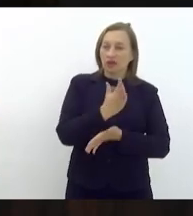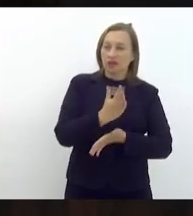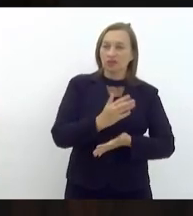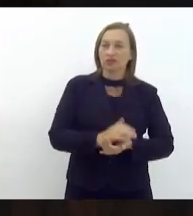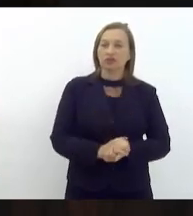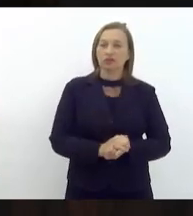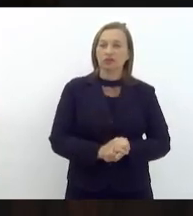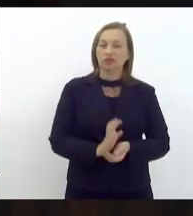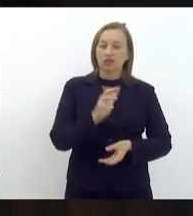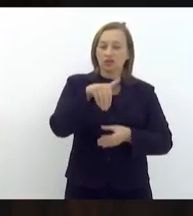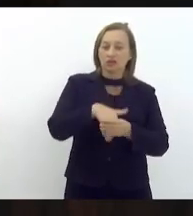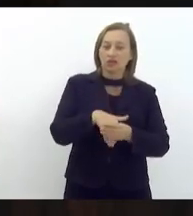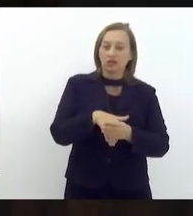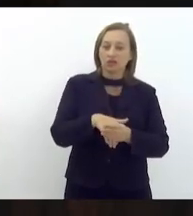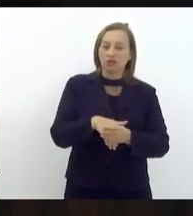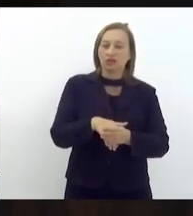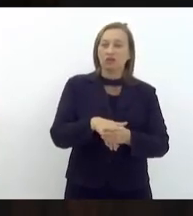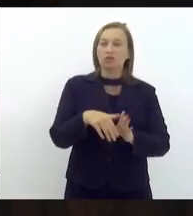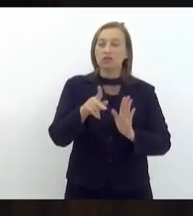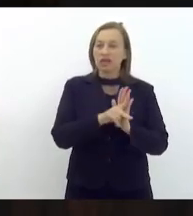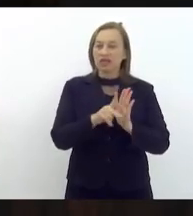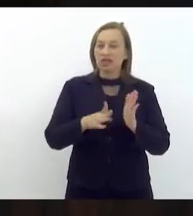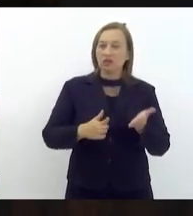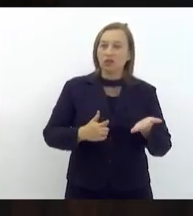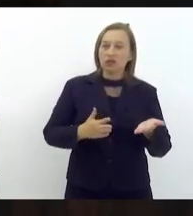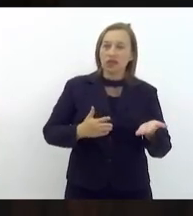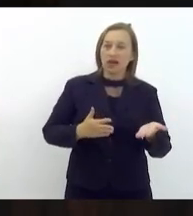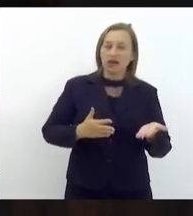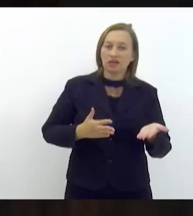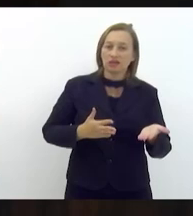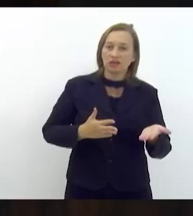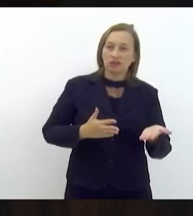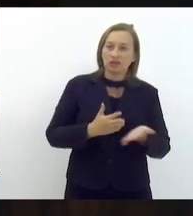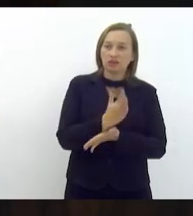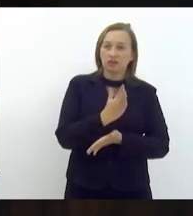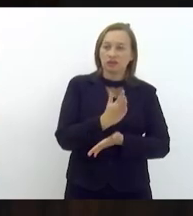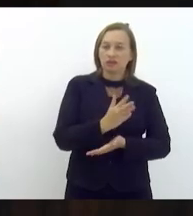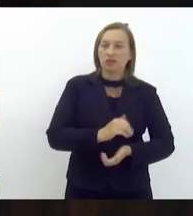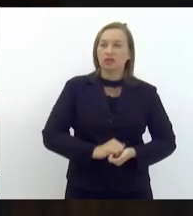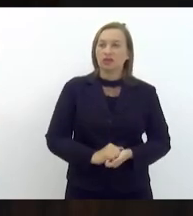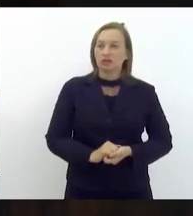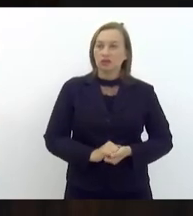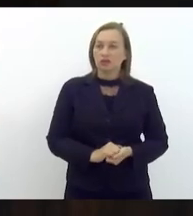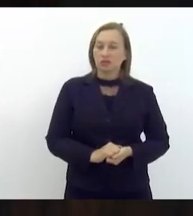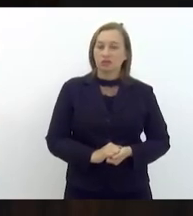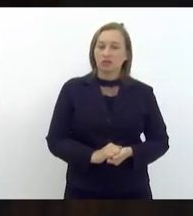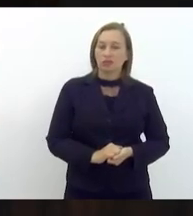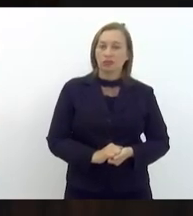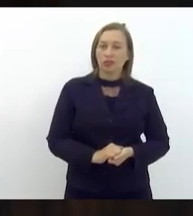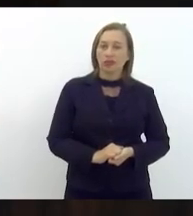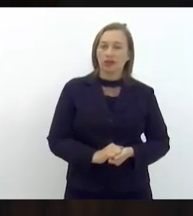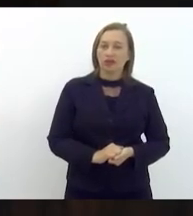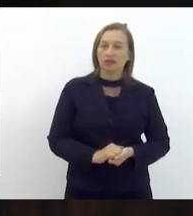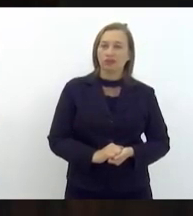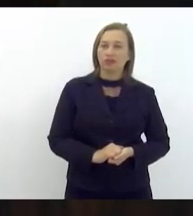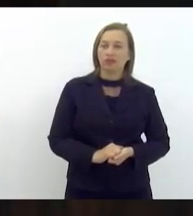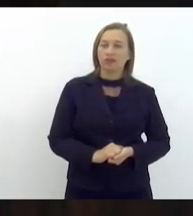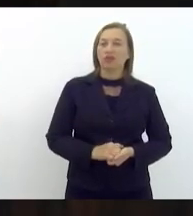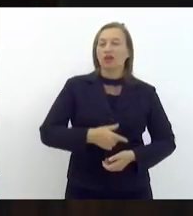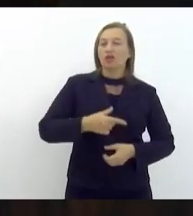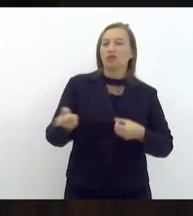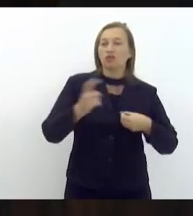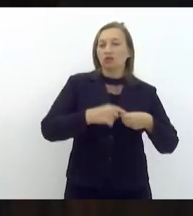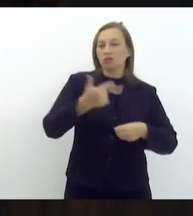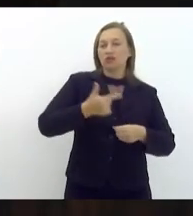em votação projeto assim emendado senhores que aprovam permaneça Como estão aprovado vai a redação do vencido para